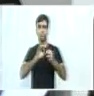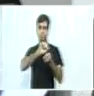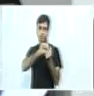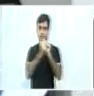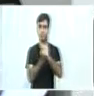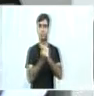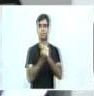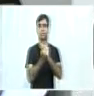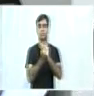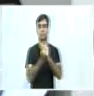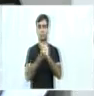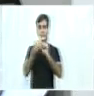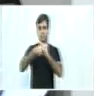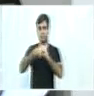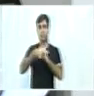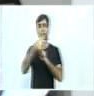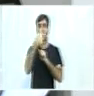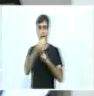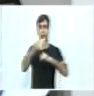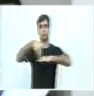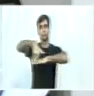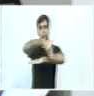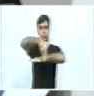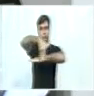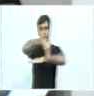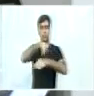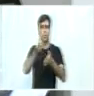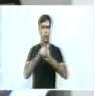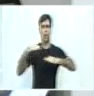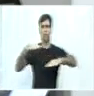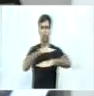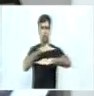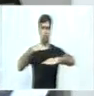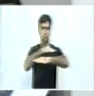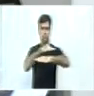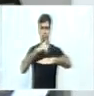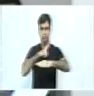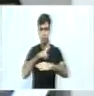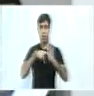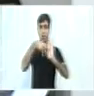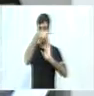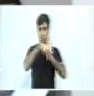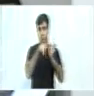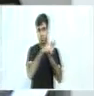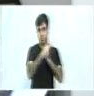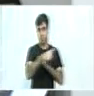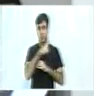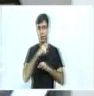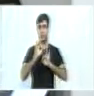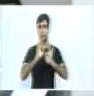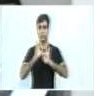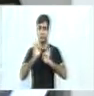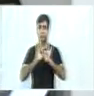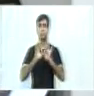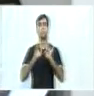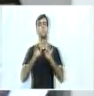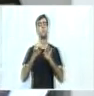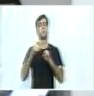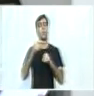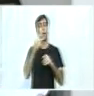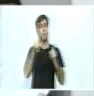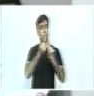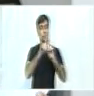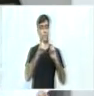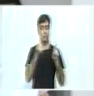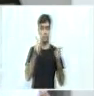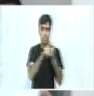readequação de 7 vias de maior fluxo de trânsito. Projeto este elaborado em convênio entre a